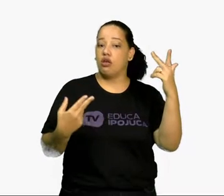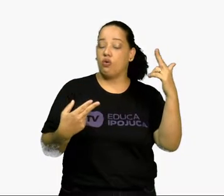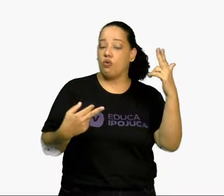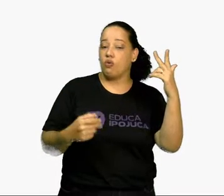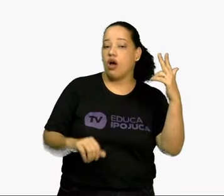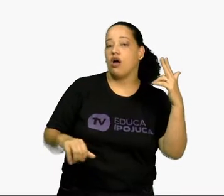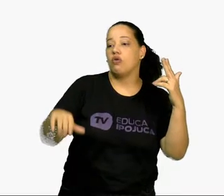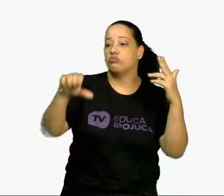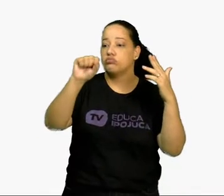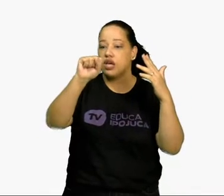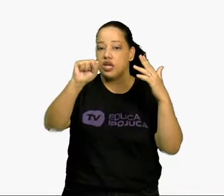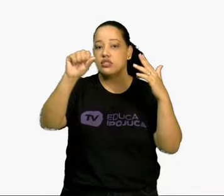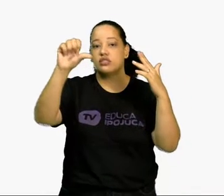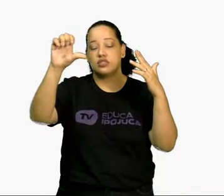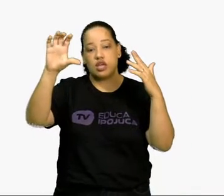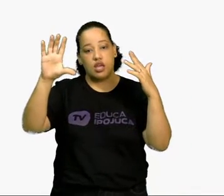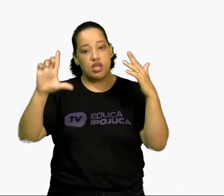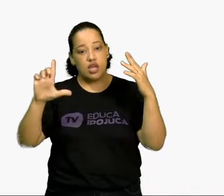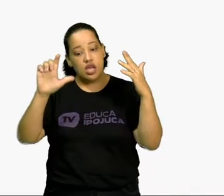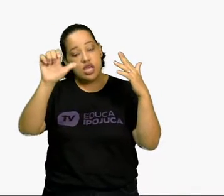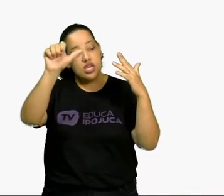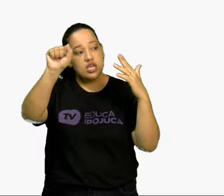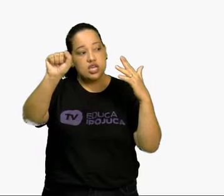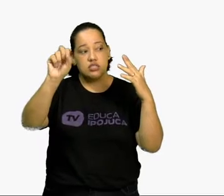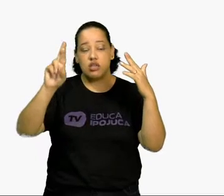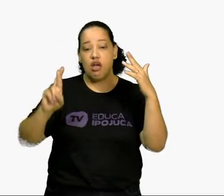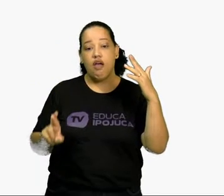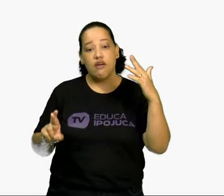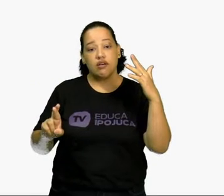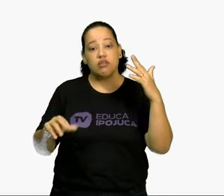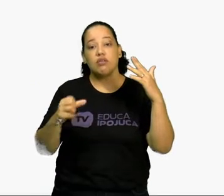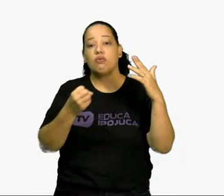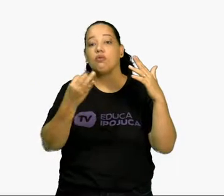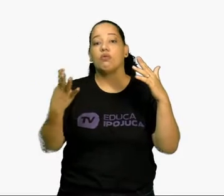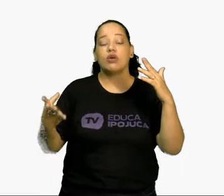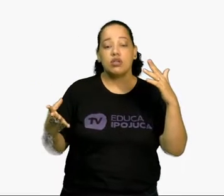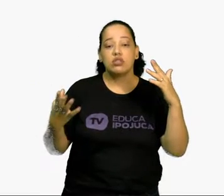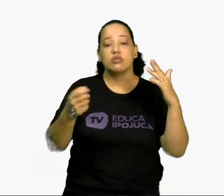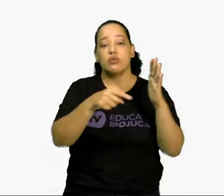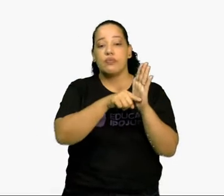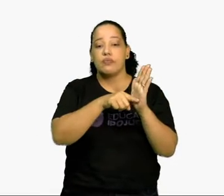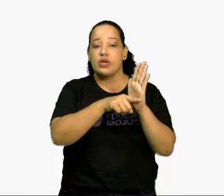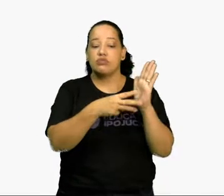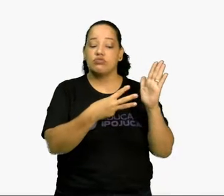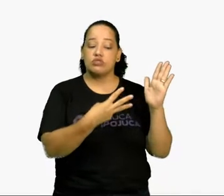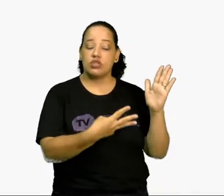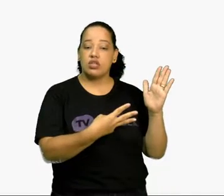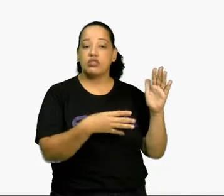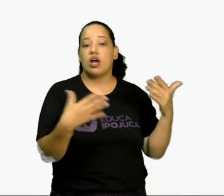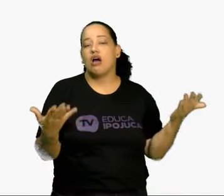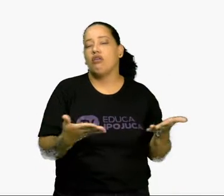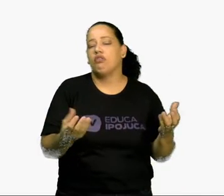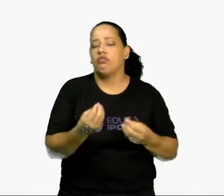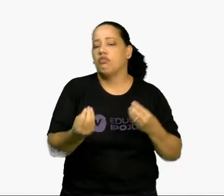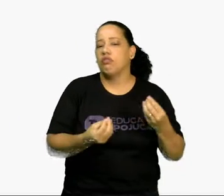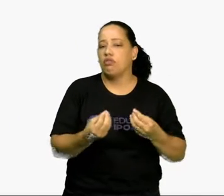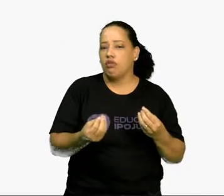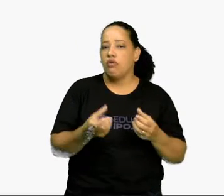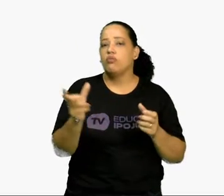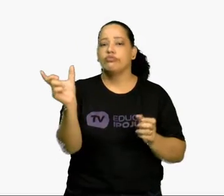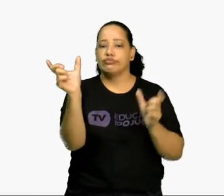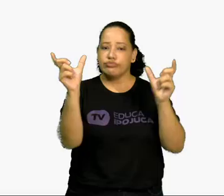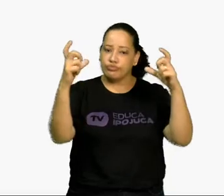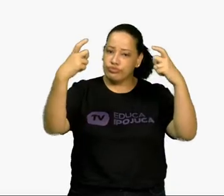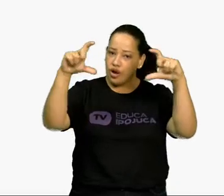é 17 e SR é Y menos 3. Novamente, ficou a equação do primeiro grau. Lembra